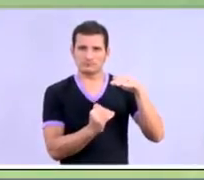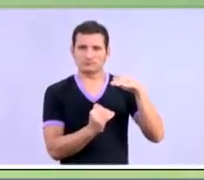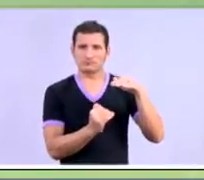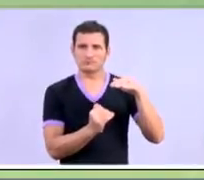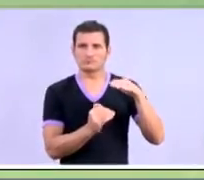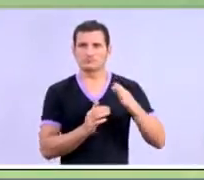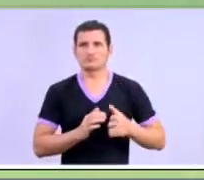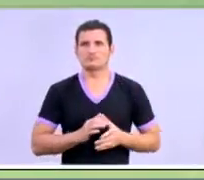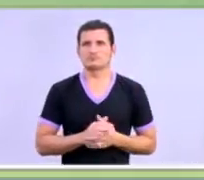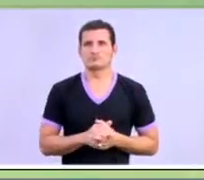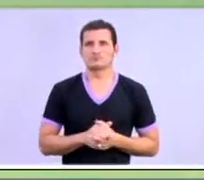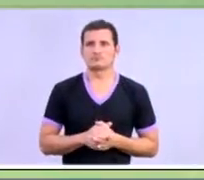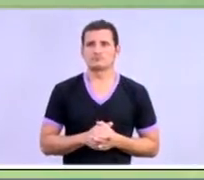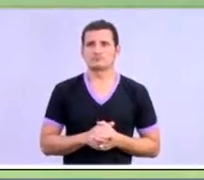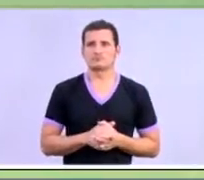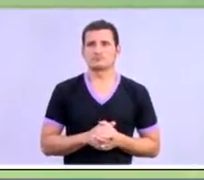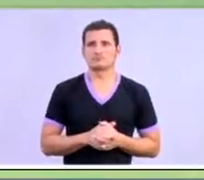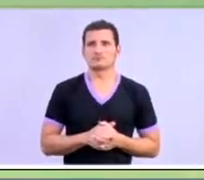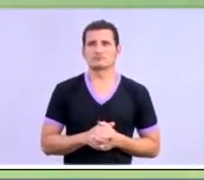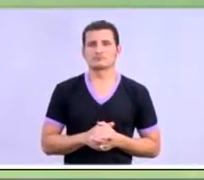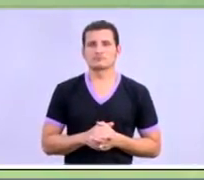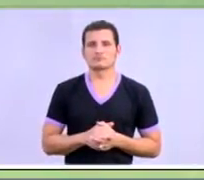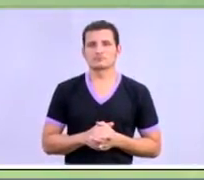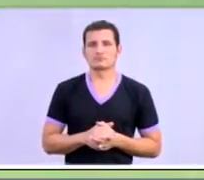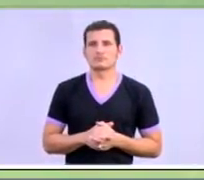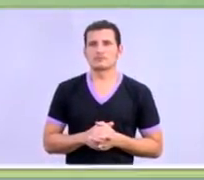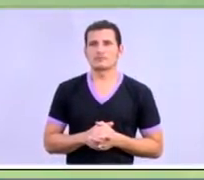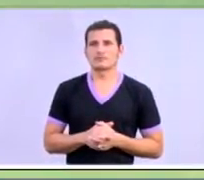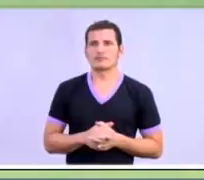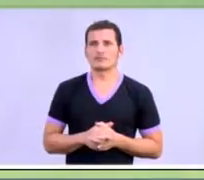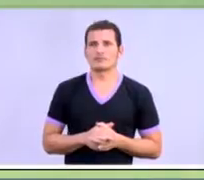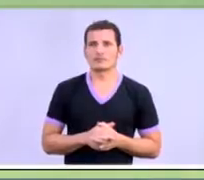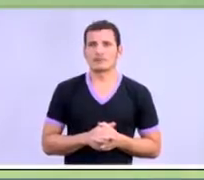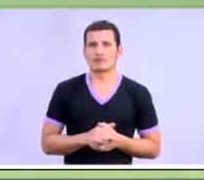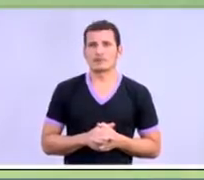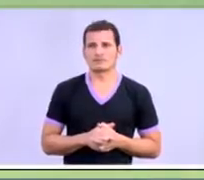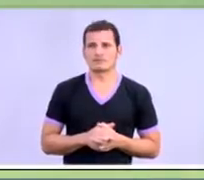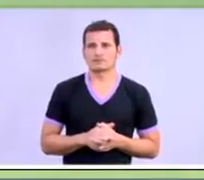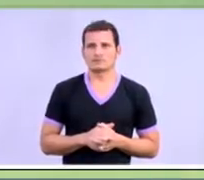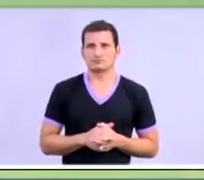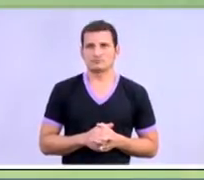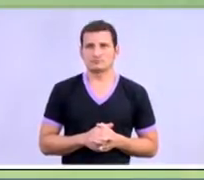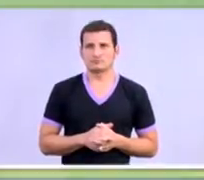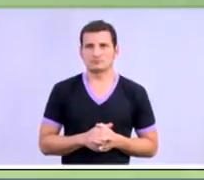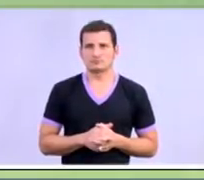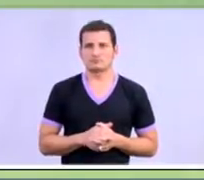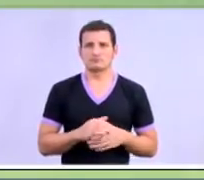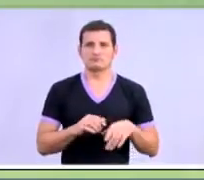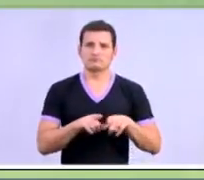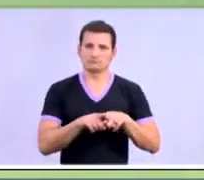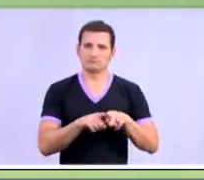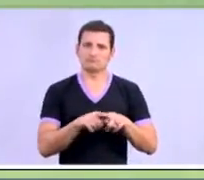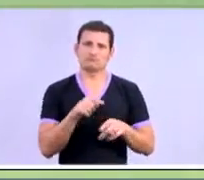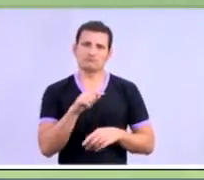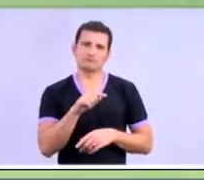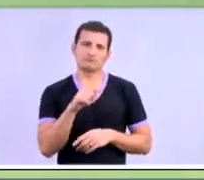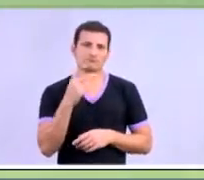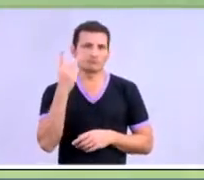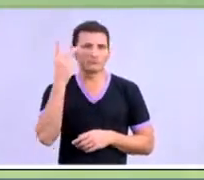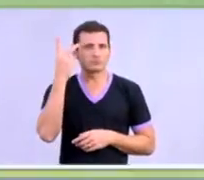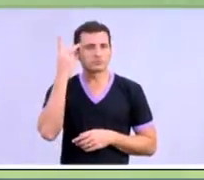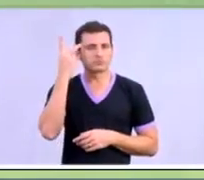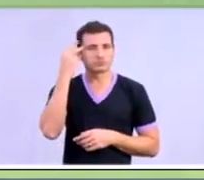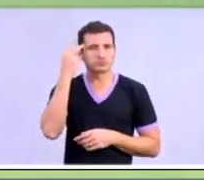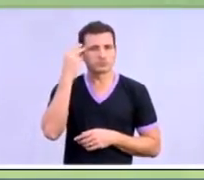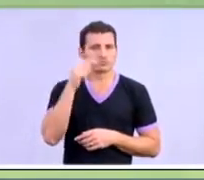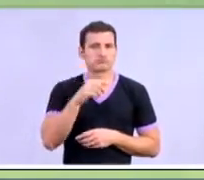né, com o que foi alterado. E também fornece um idioma comum para descrever funções